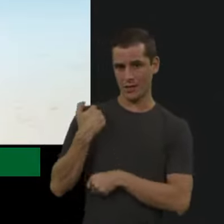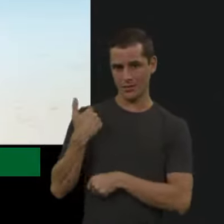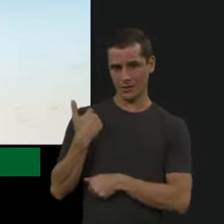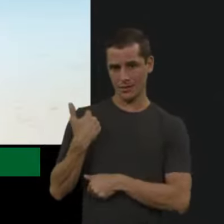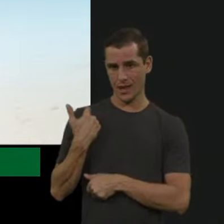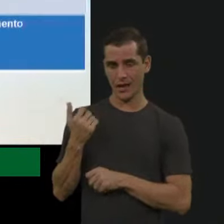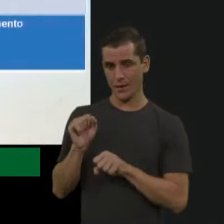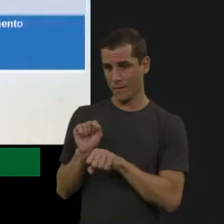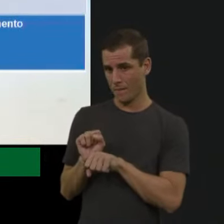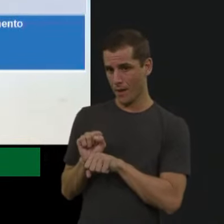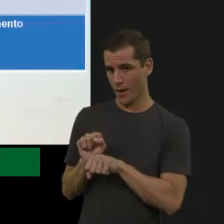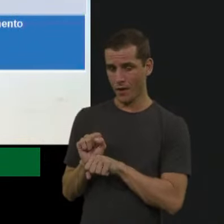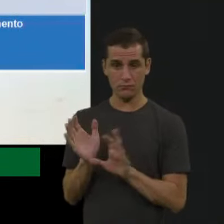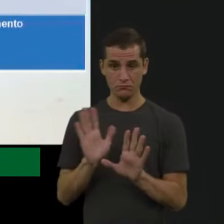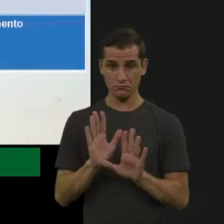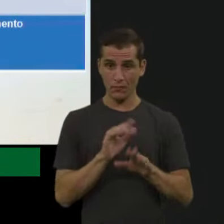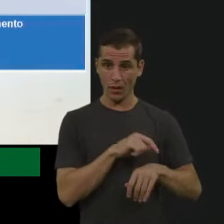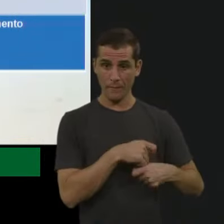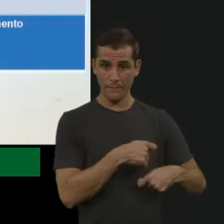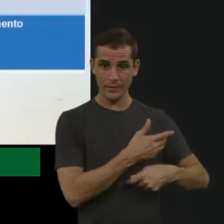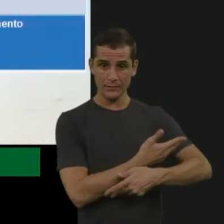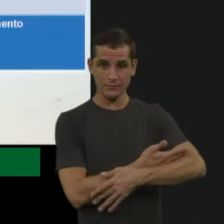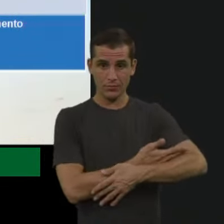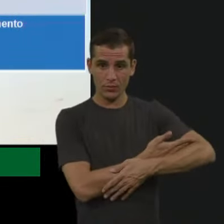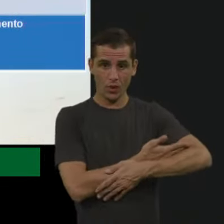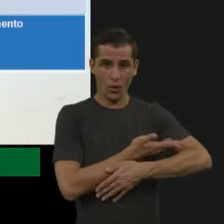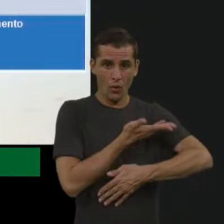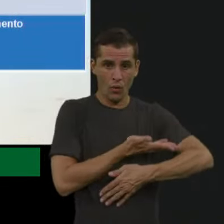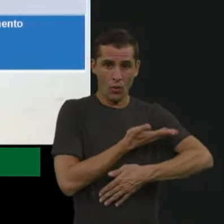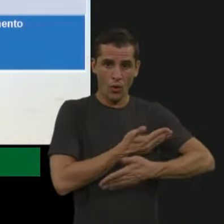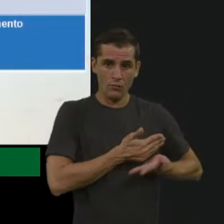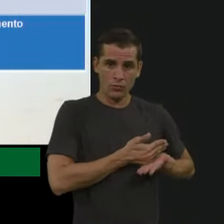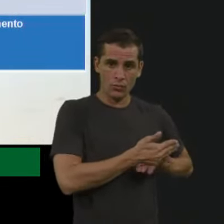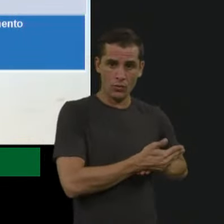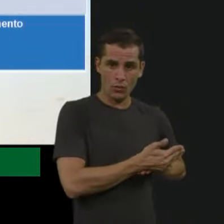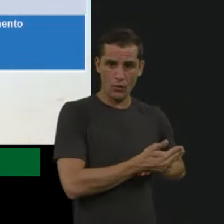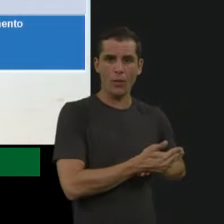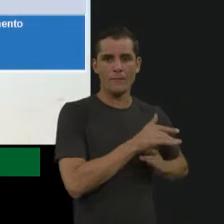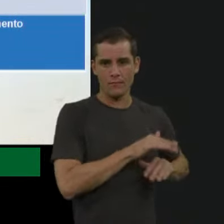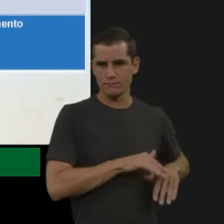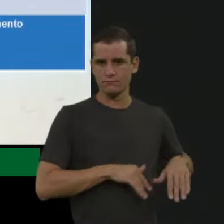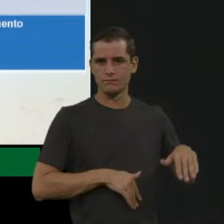crescimento. Aqui todas aquelas vias, as drogas novas que estão